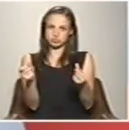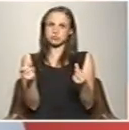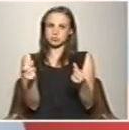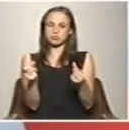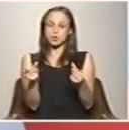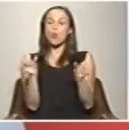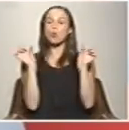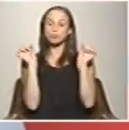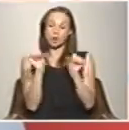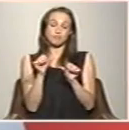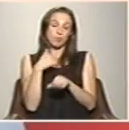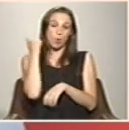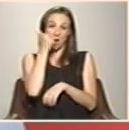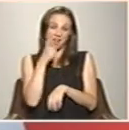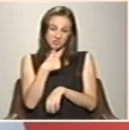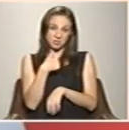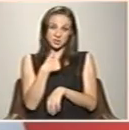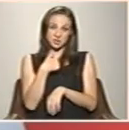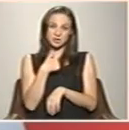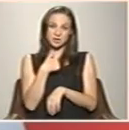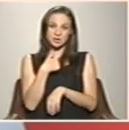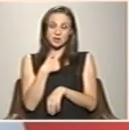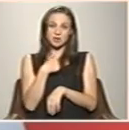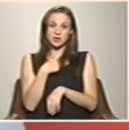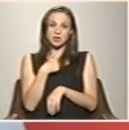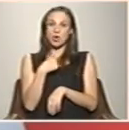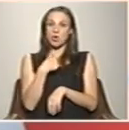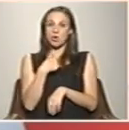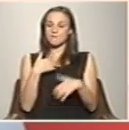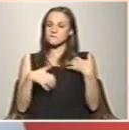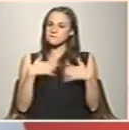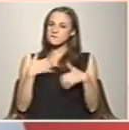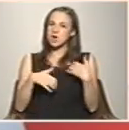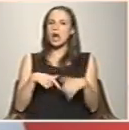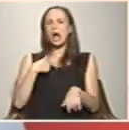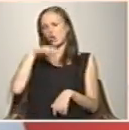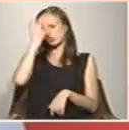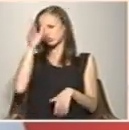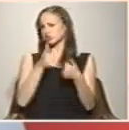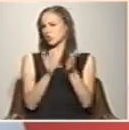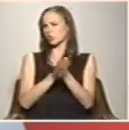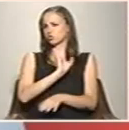grave... Eu, pelo menos, aflijo-me logo, apetece-me logo levantar-me mesmo embora, que eu vejo alguém dizer, eu já sei tudo sobre isso.